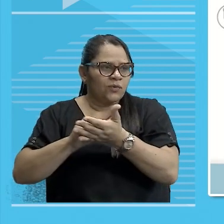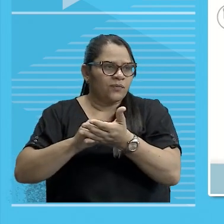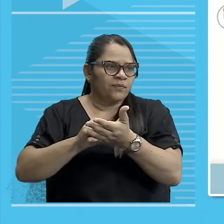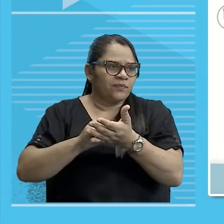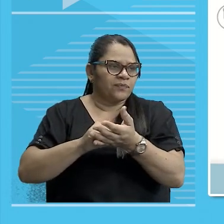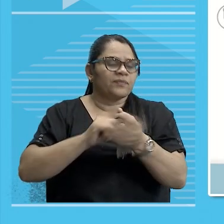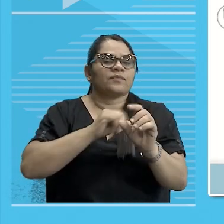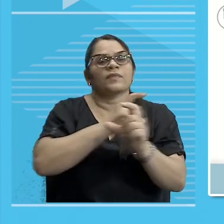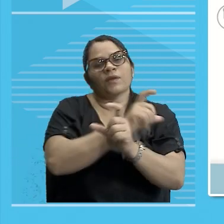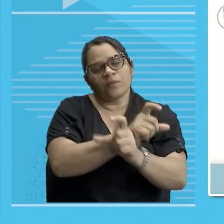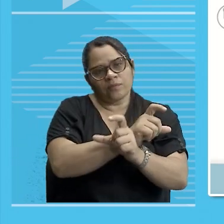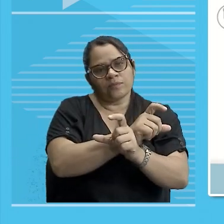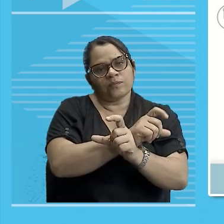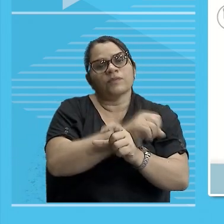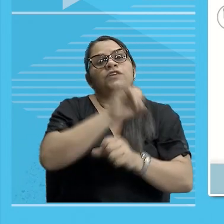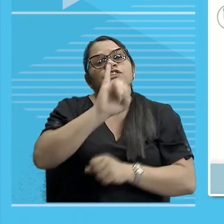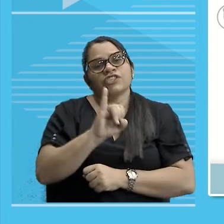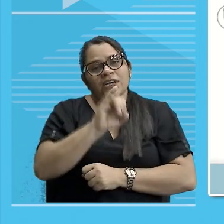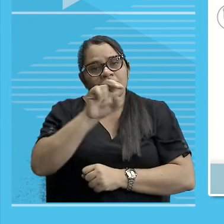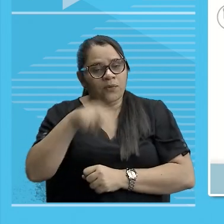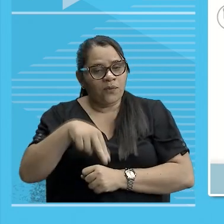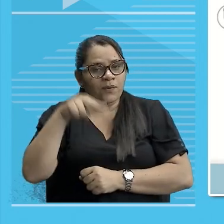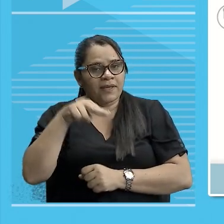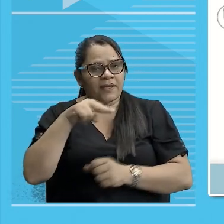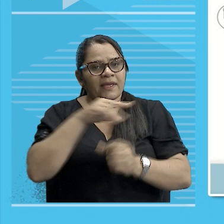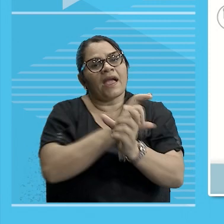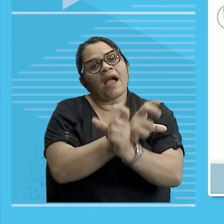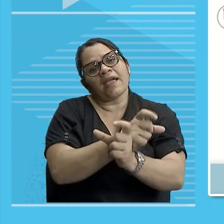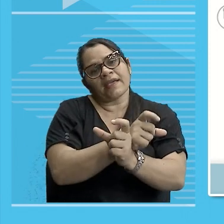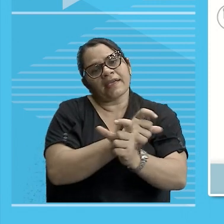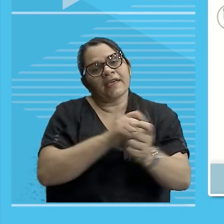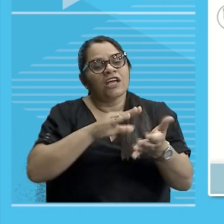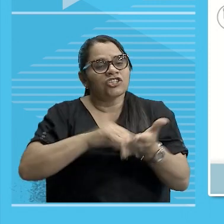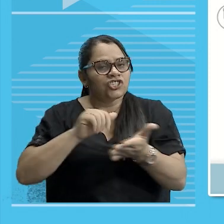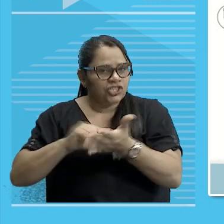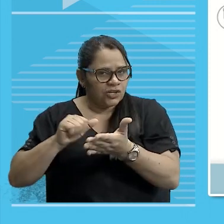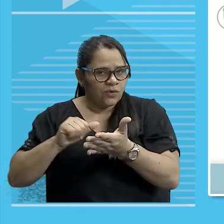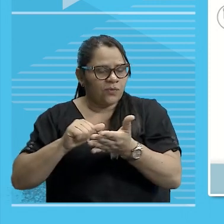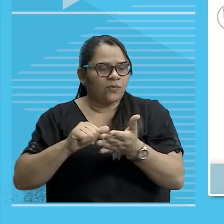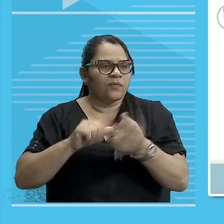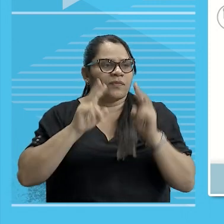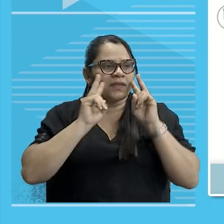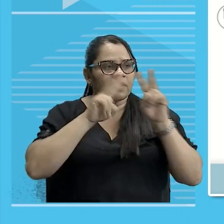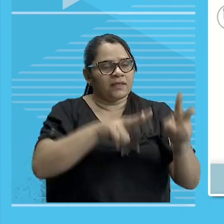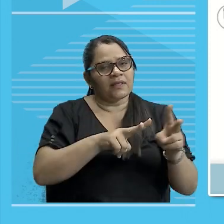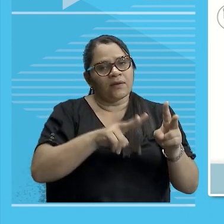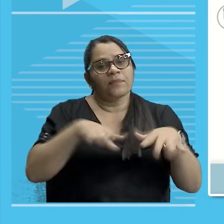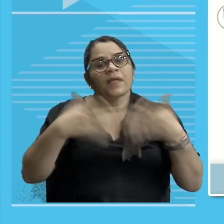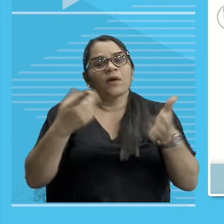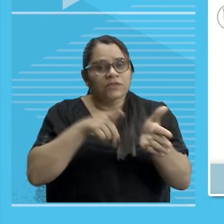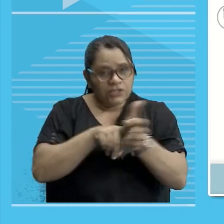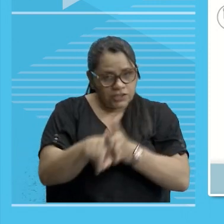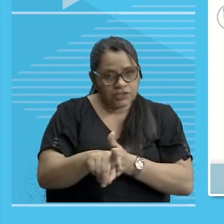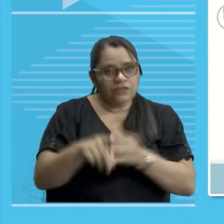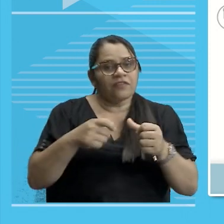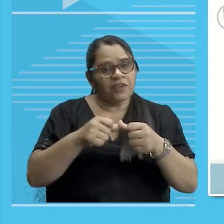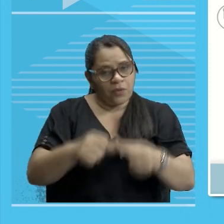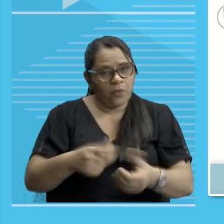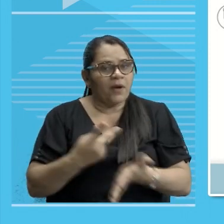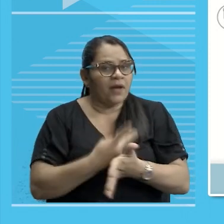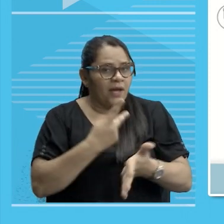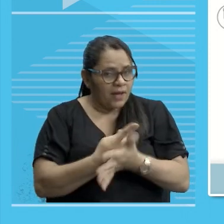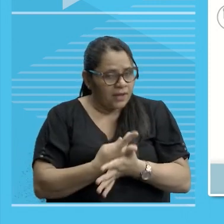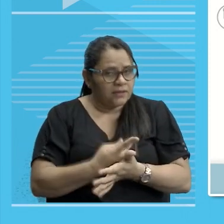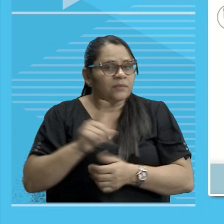tiraram um botaram só dependência acaba deixando na alternativa errada por causa de um detalhe Então essa